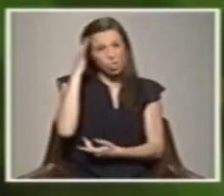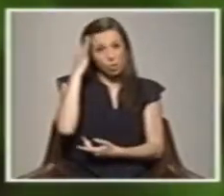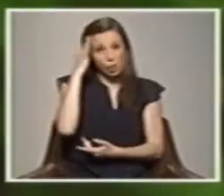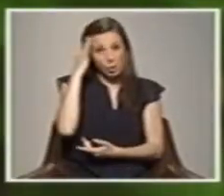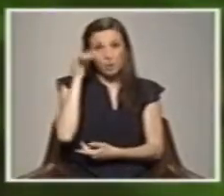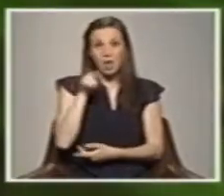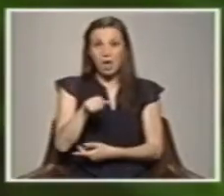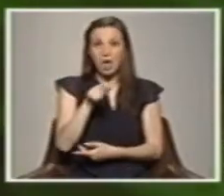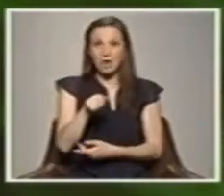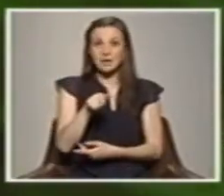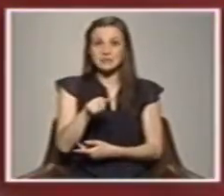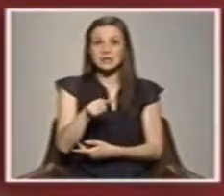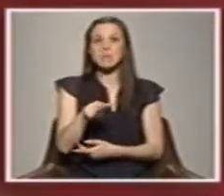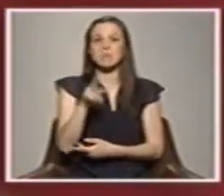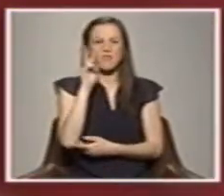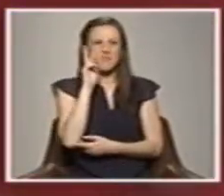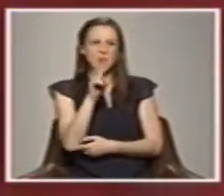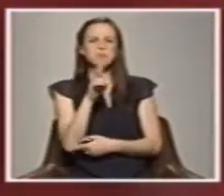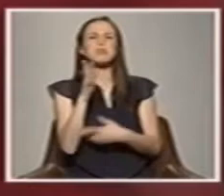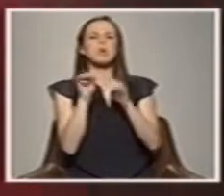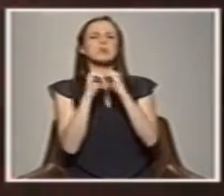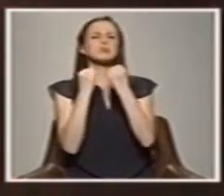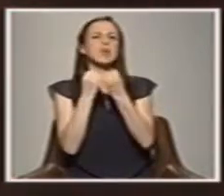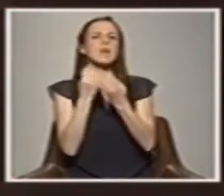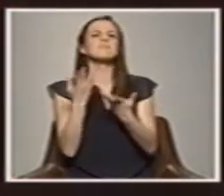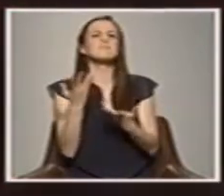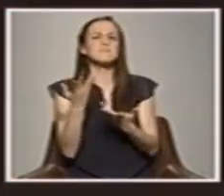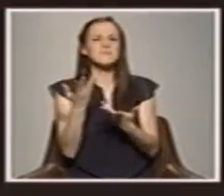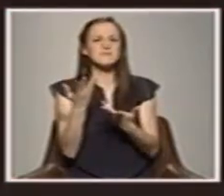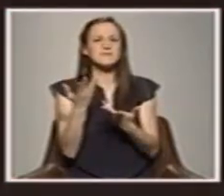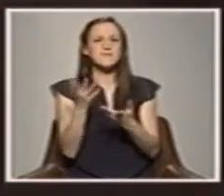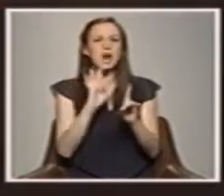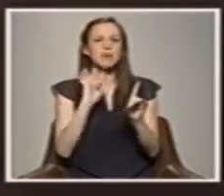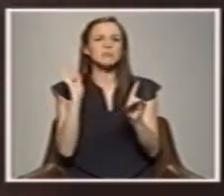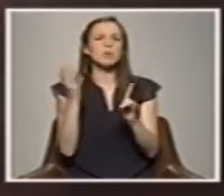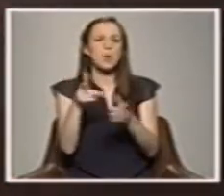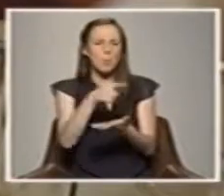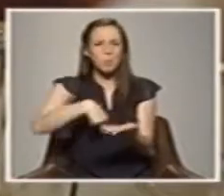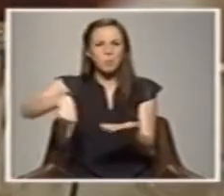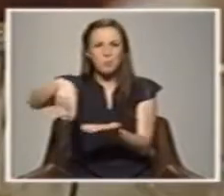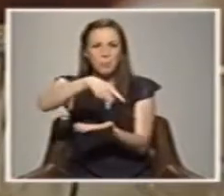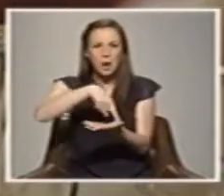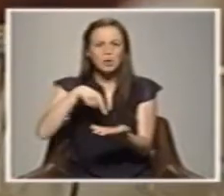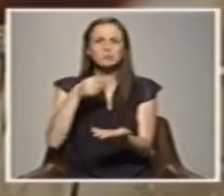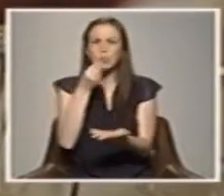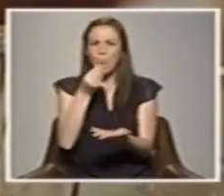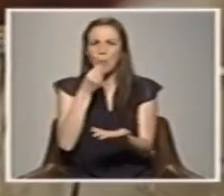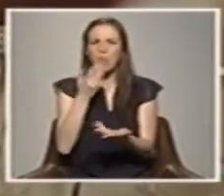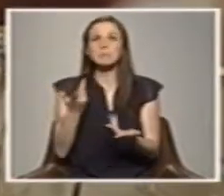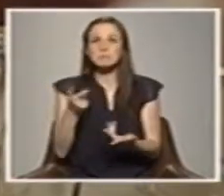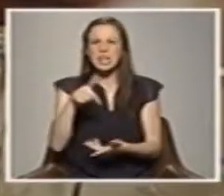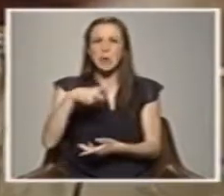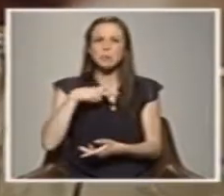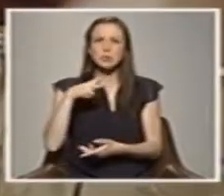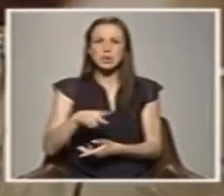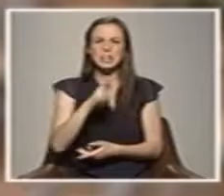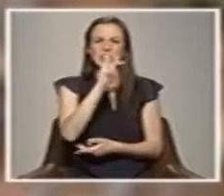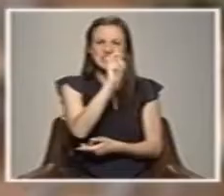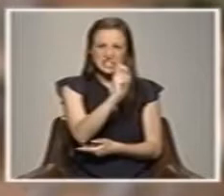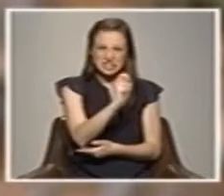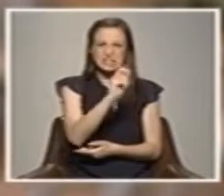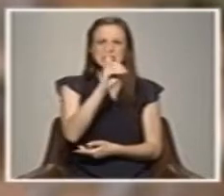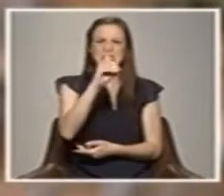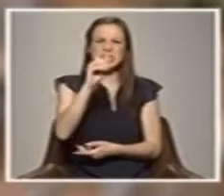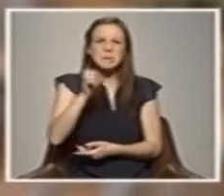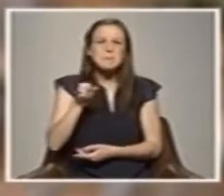uma face social quando olhamos além dos contornos dos nossos pratos. Sabia que em Portugal 360 mil